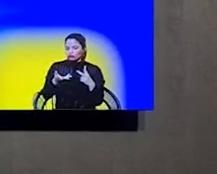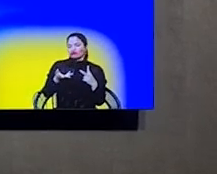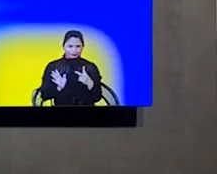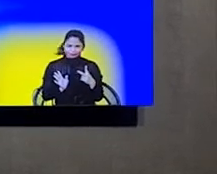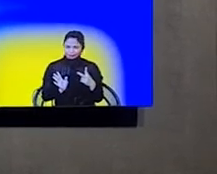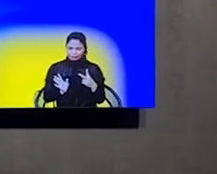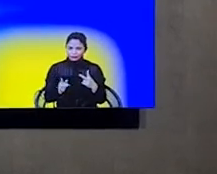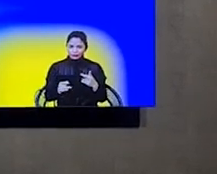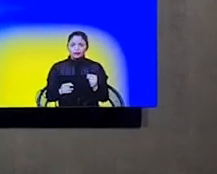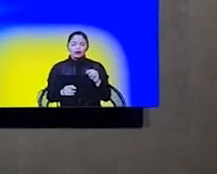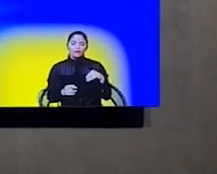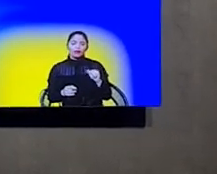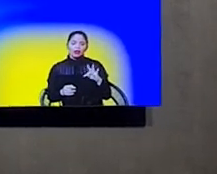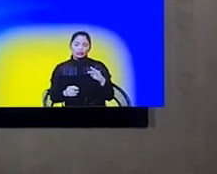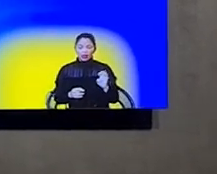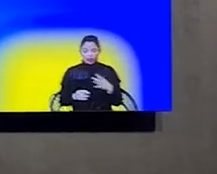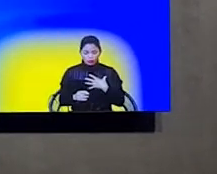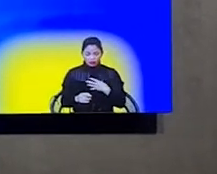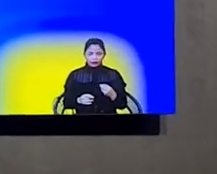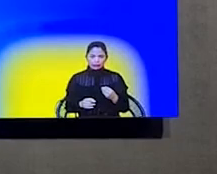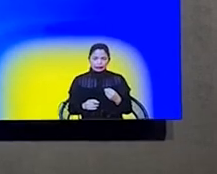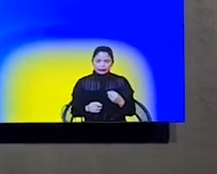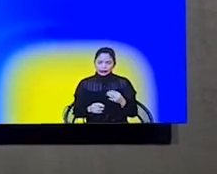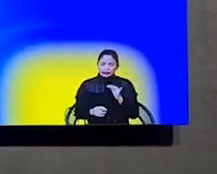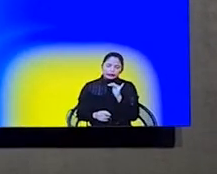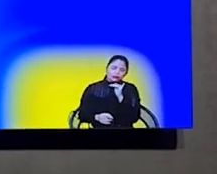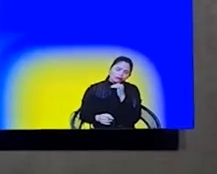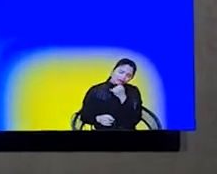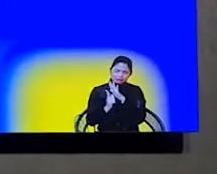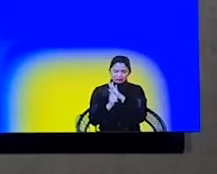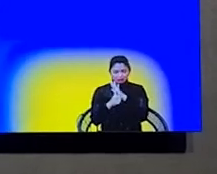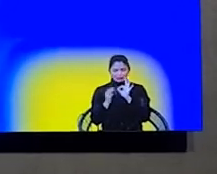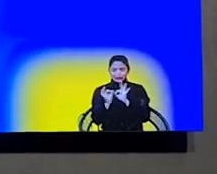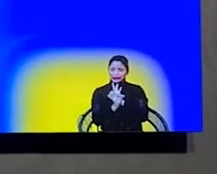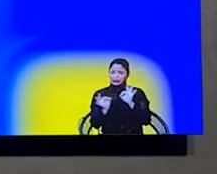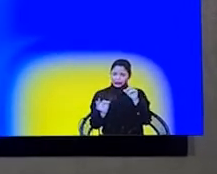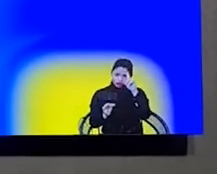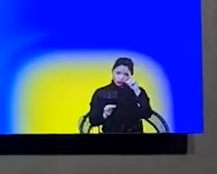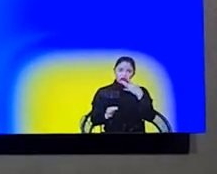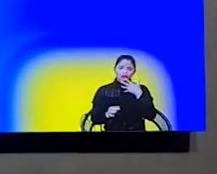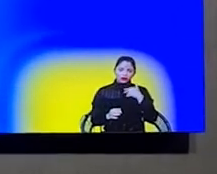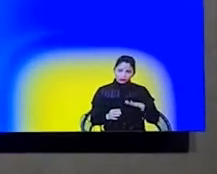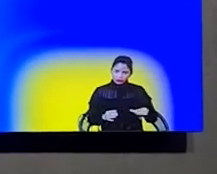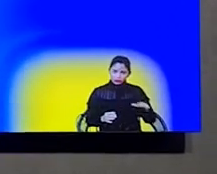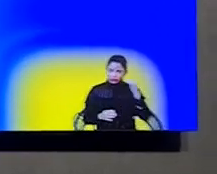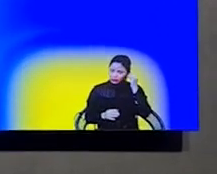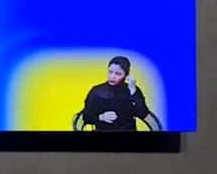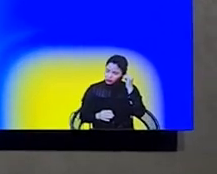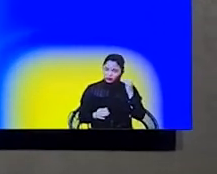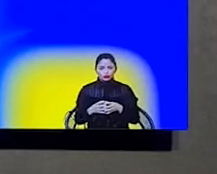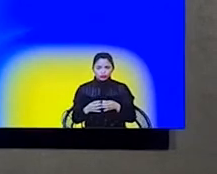não quer que a Maitê, que é a minha filha, fique frustrada com atraso no Dia das Crianças. Então para esse grupo, sellers que estão neste nível